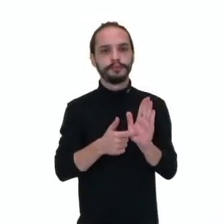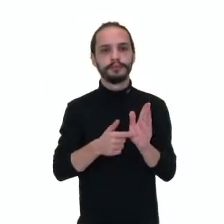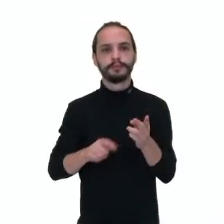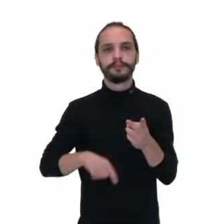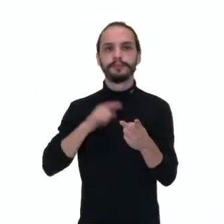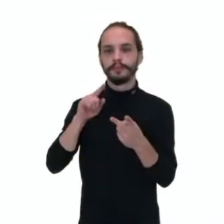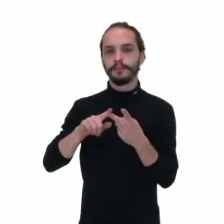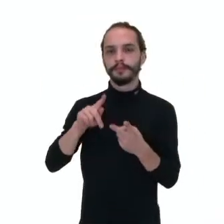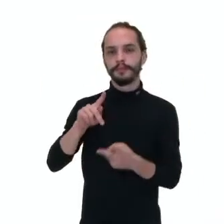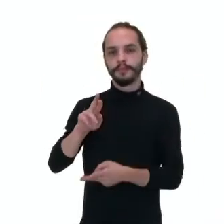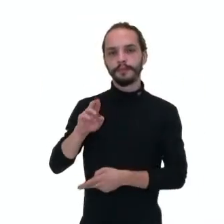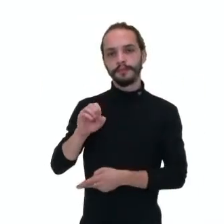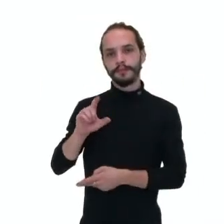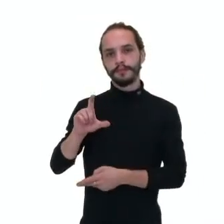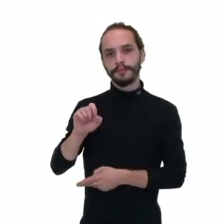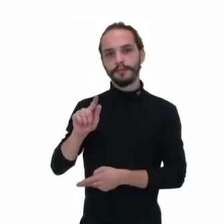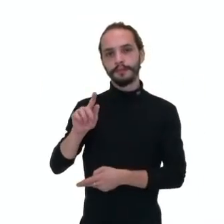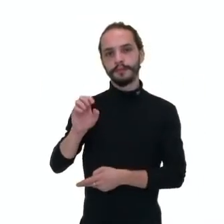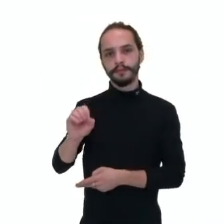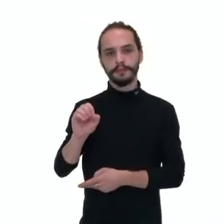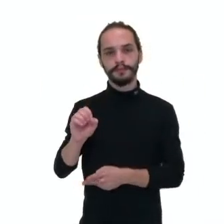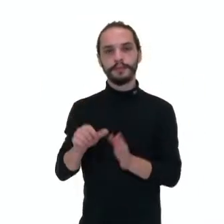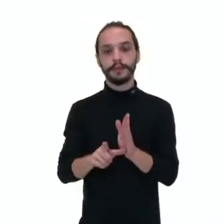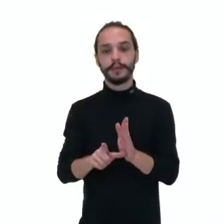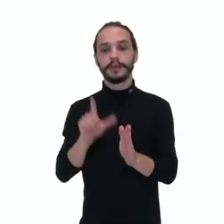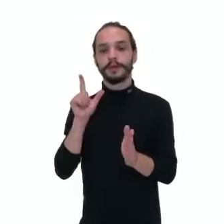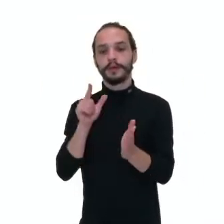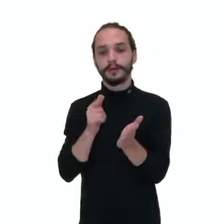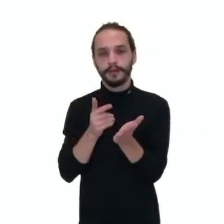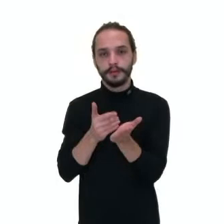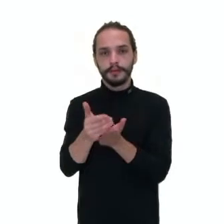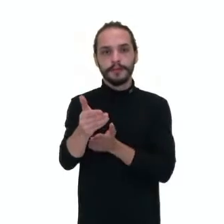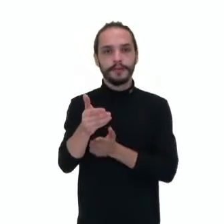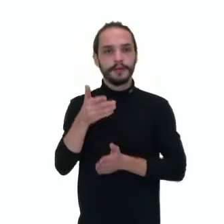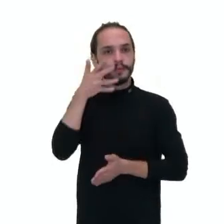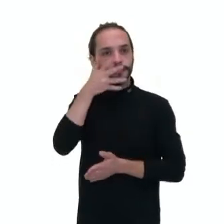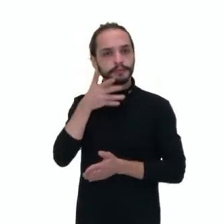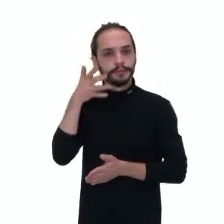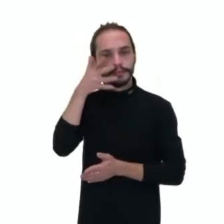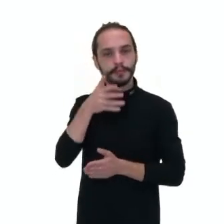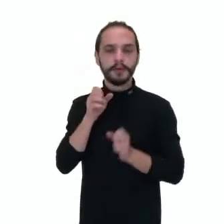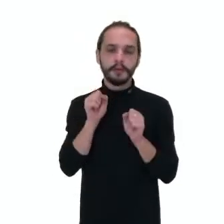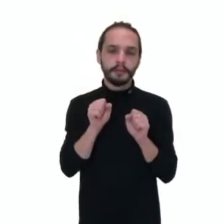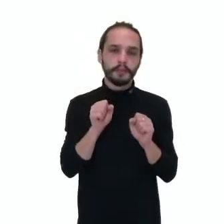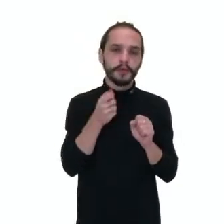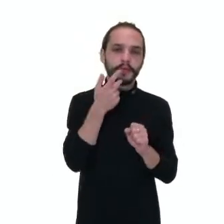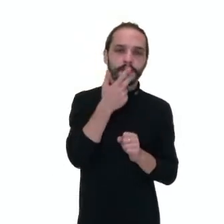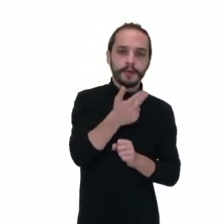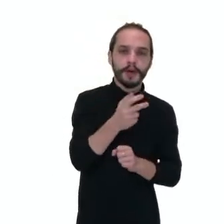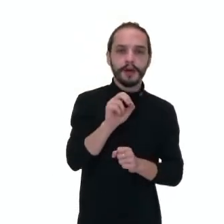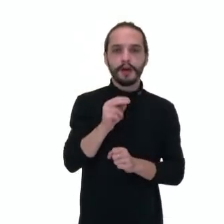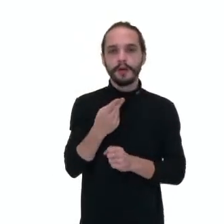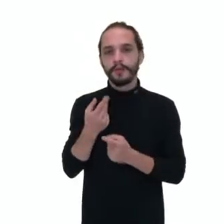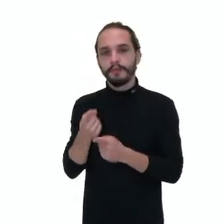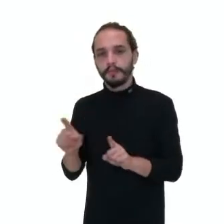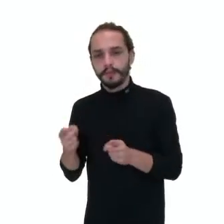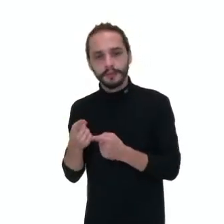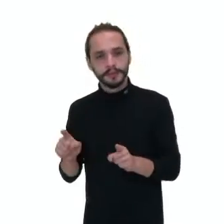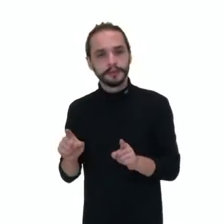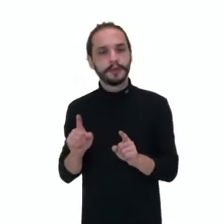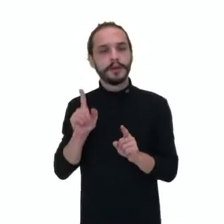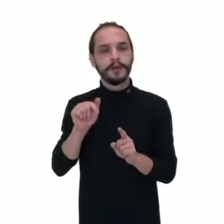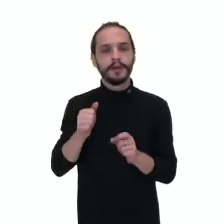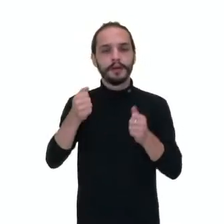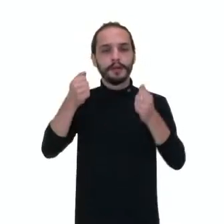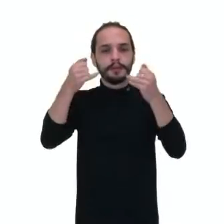temos o prólogo, que prólogo já fala prólogo, antes da palavra, que ela pode ser falada ou pode ser somente musicada, vai ser no contexto